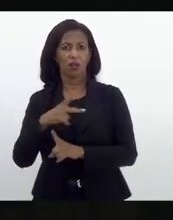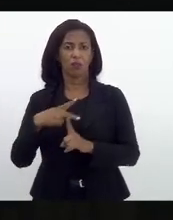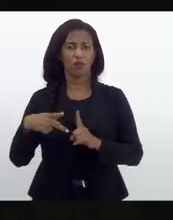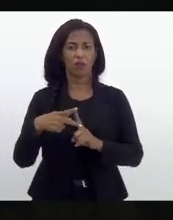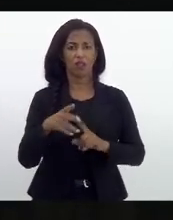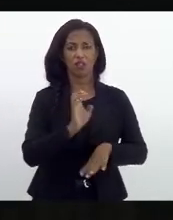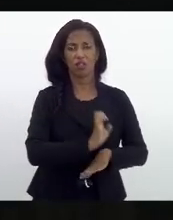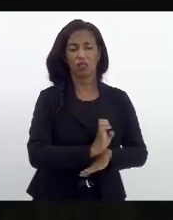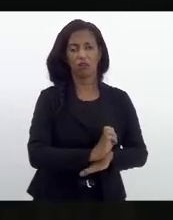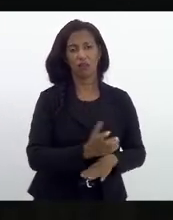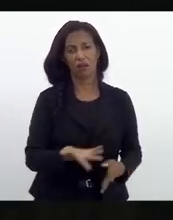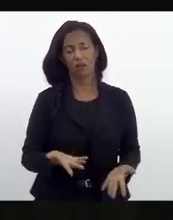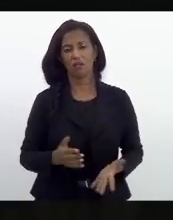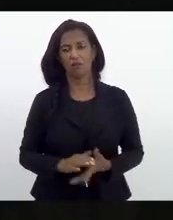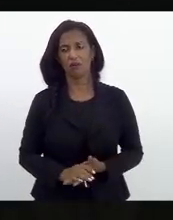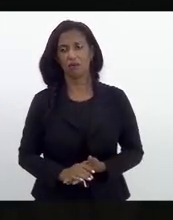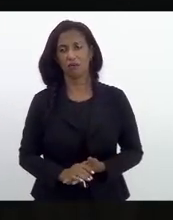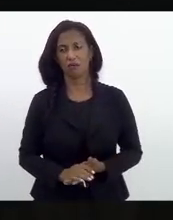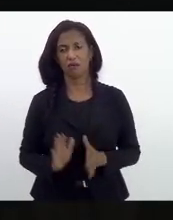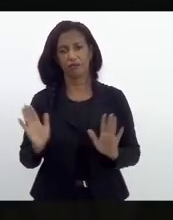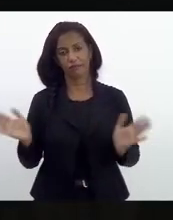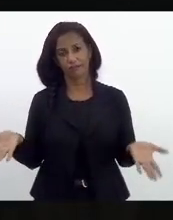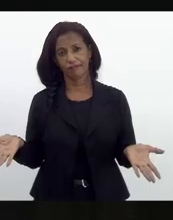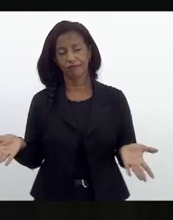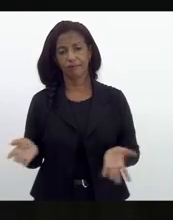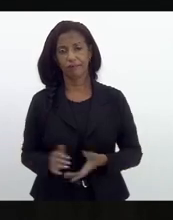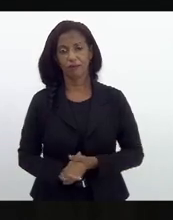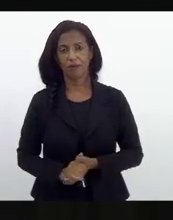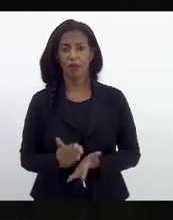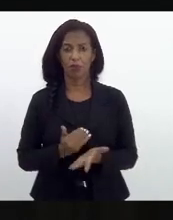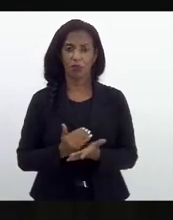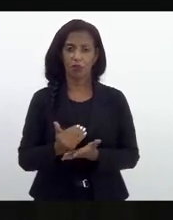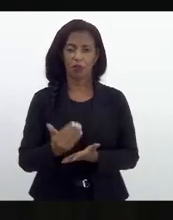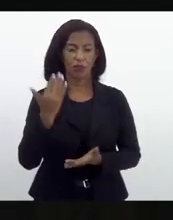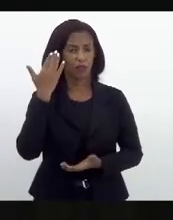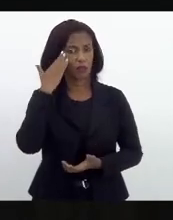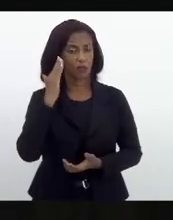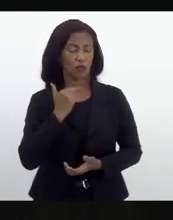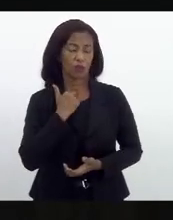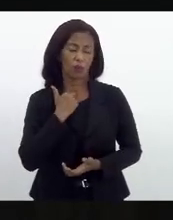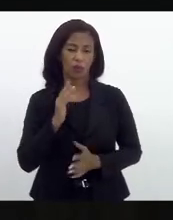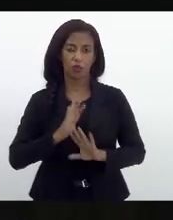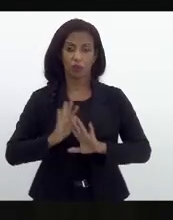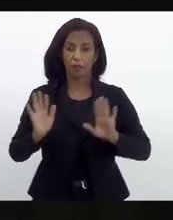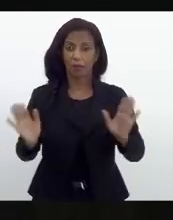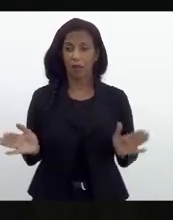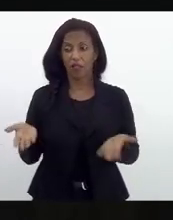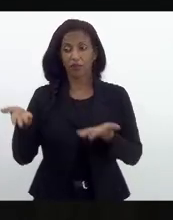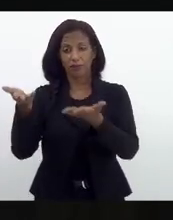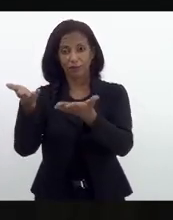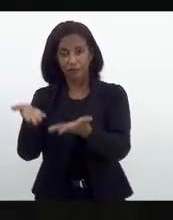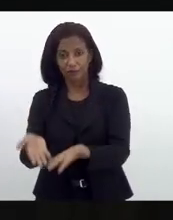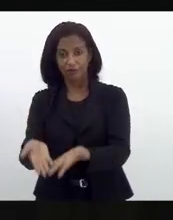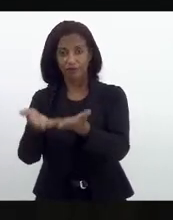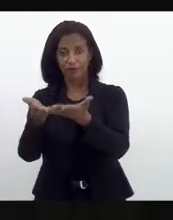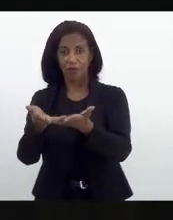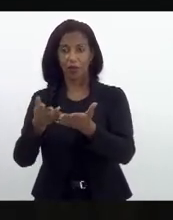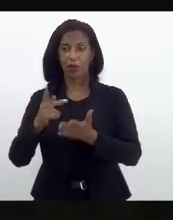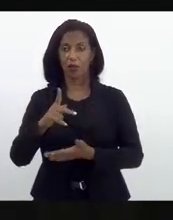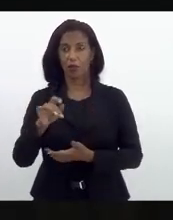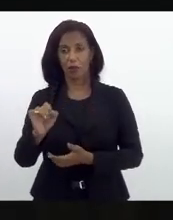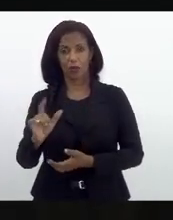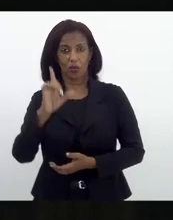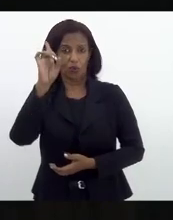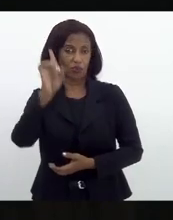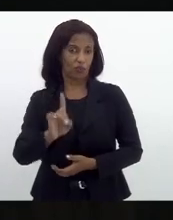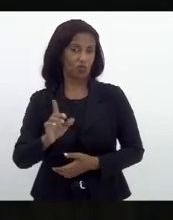estatutário então por princípio eu entendo que não pode mas vossas excelências da bancada pessoal tem todo o